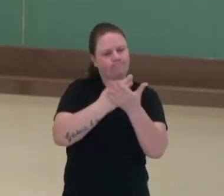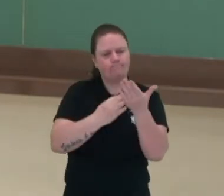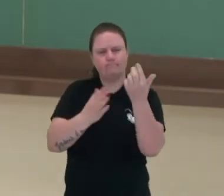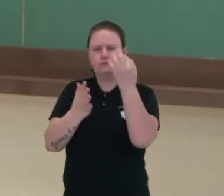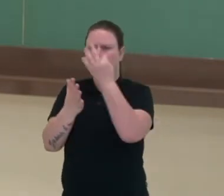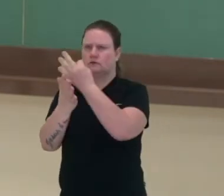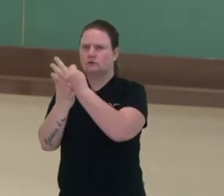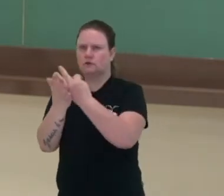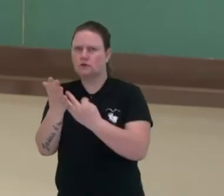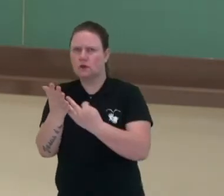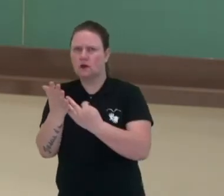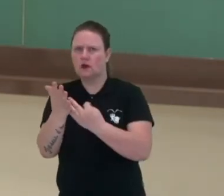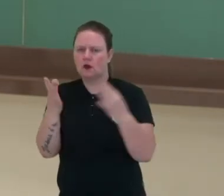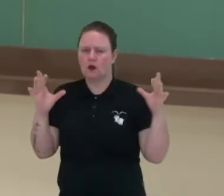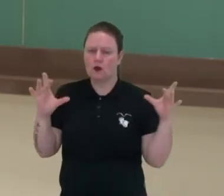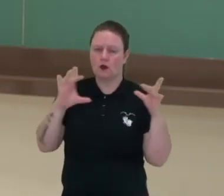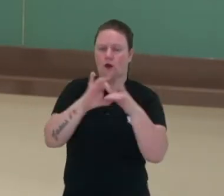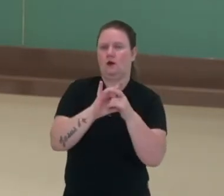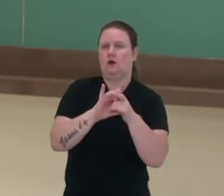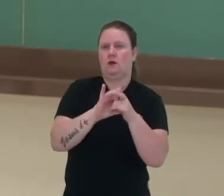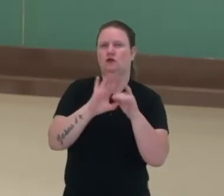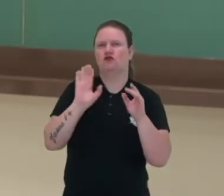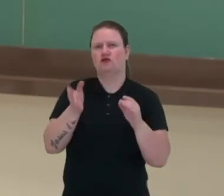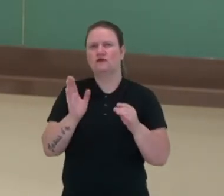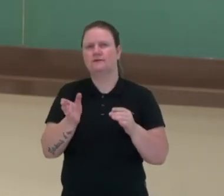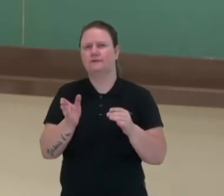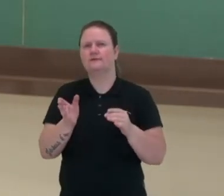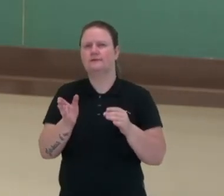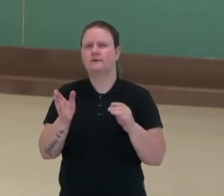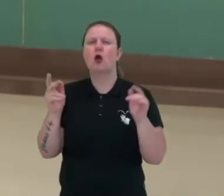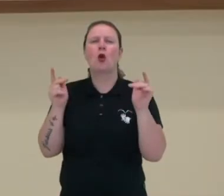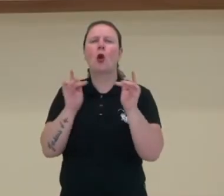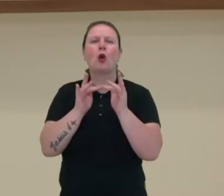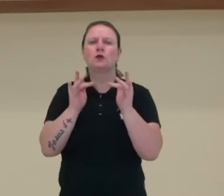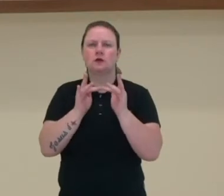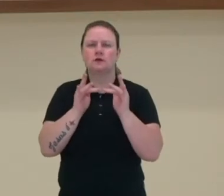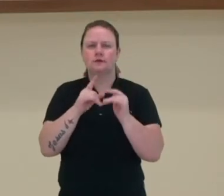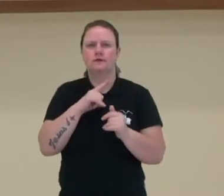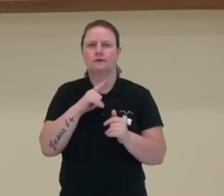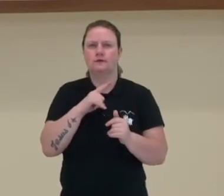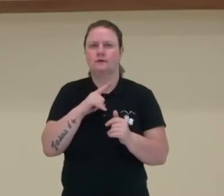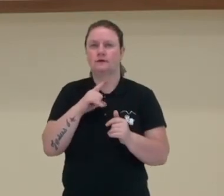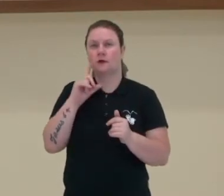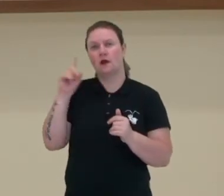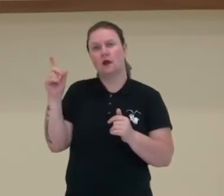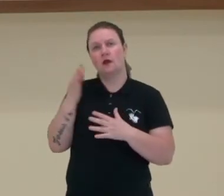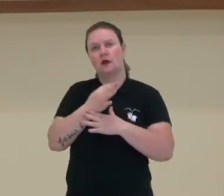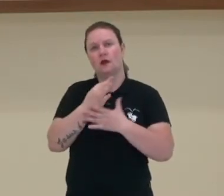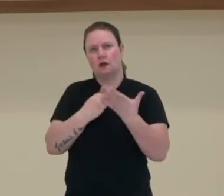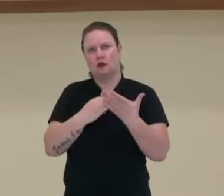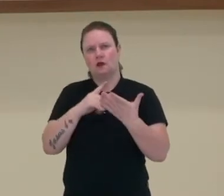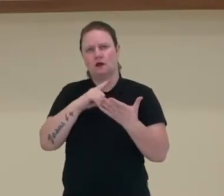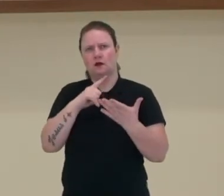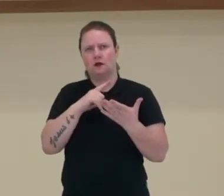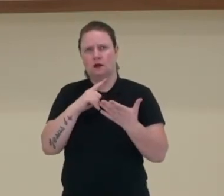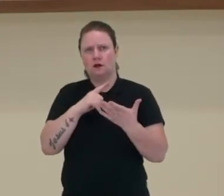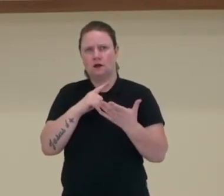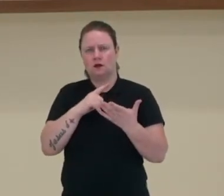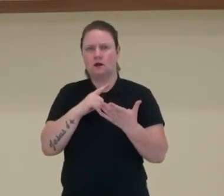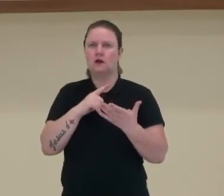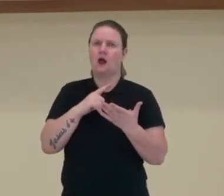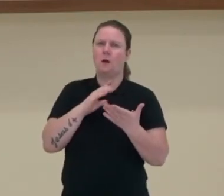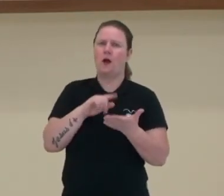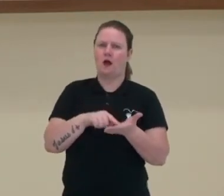alguma coisa que faz menção a um texto já existente. Será que nesse texto do Super Trabalhador tem alguma